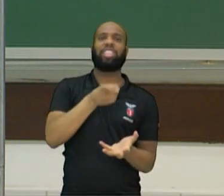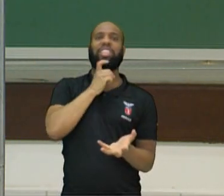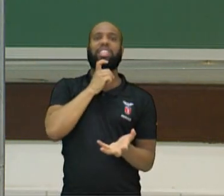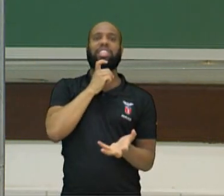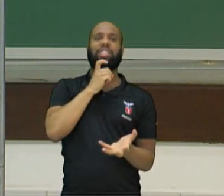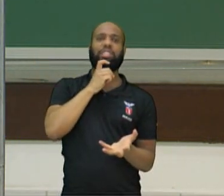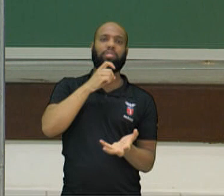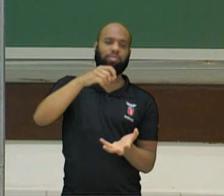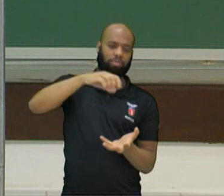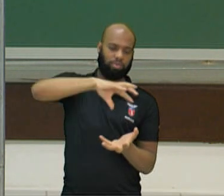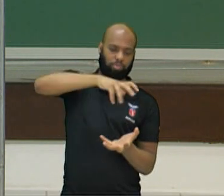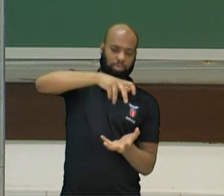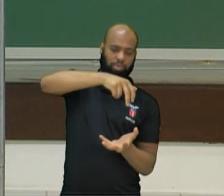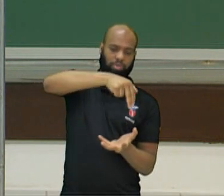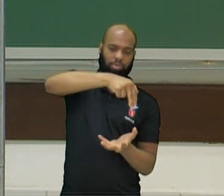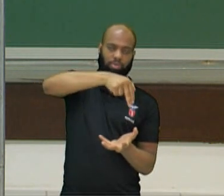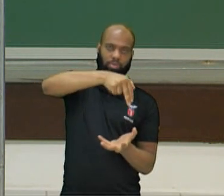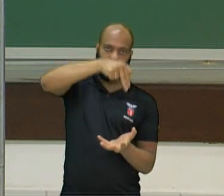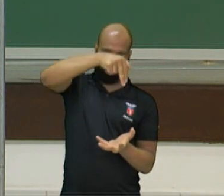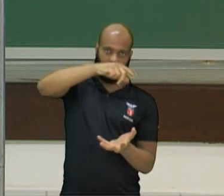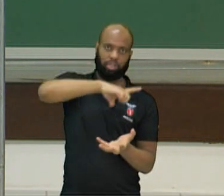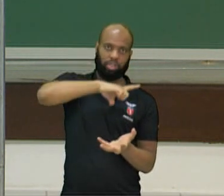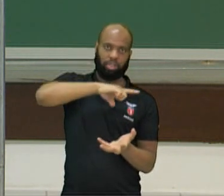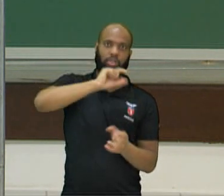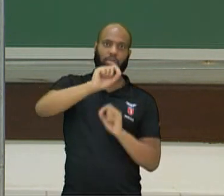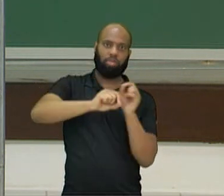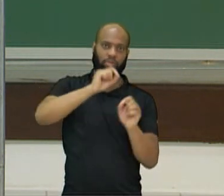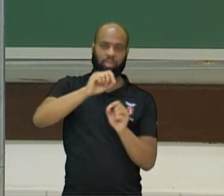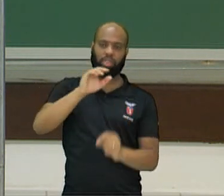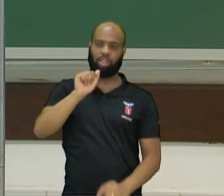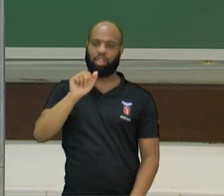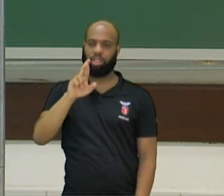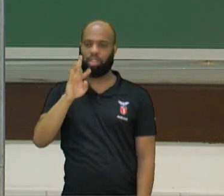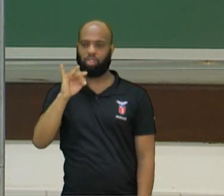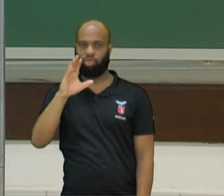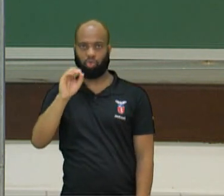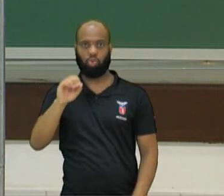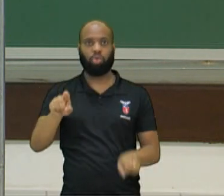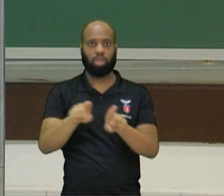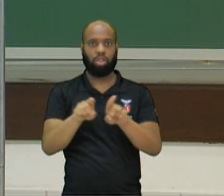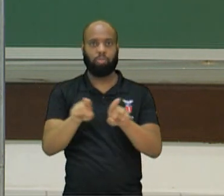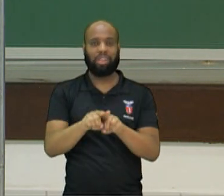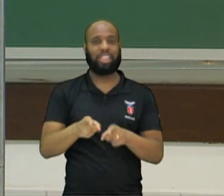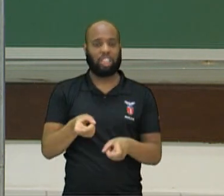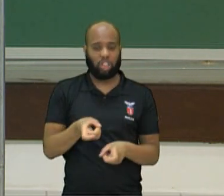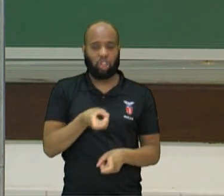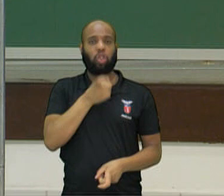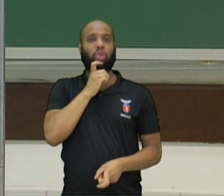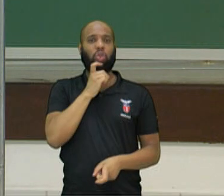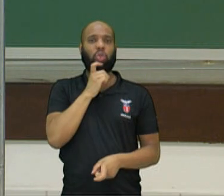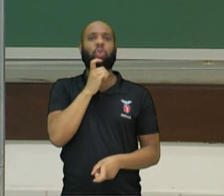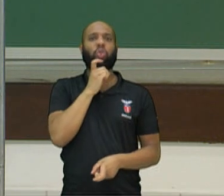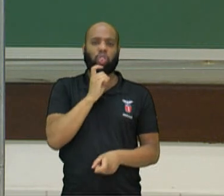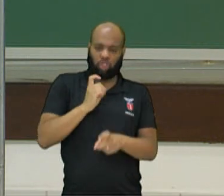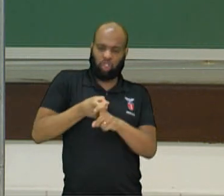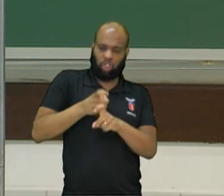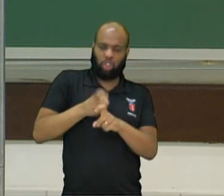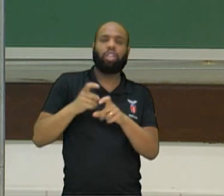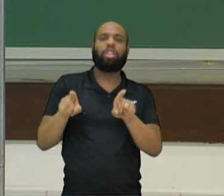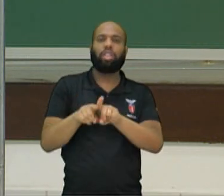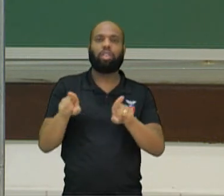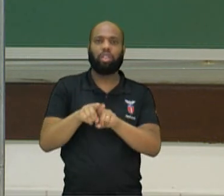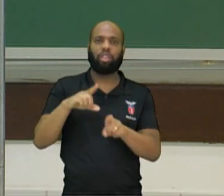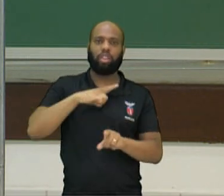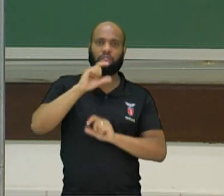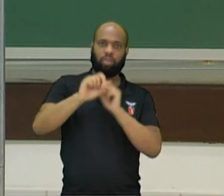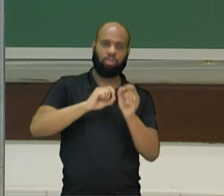no Polo Norte, onde nós temos o Oceano Glacial Ártico que se encontra parcialmente congelado, e a Antártida, cujo